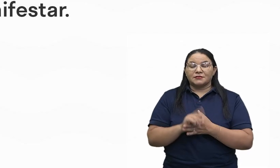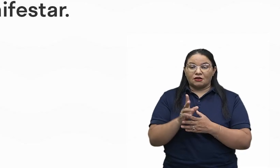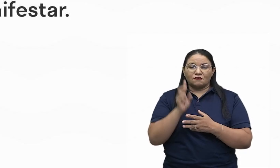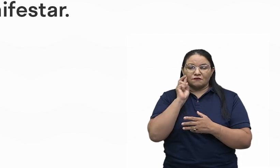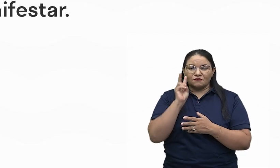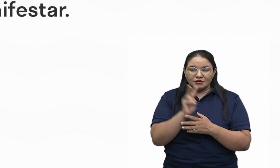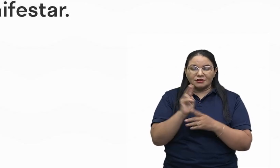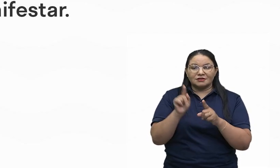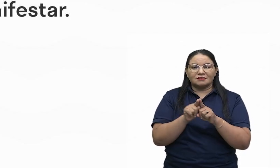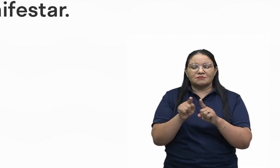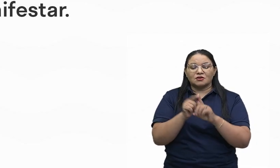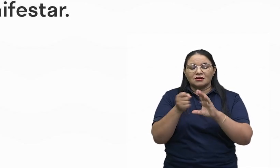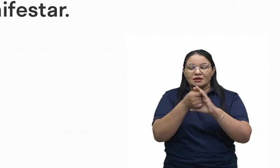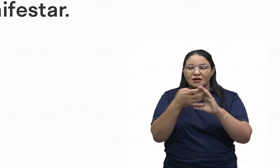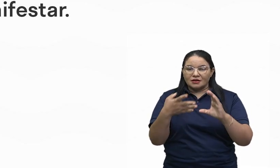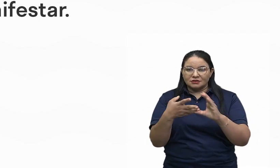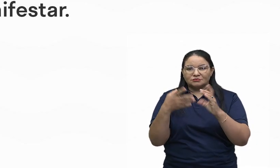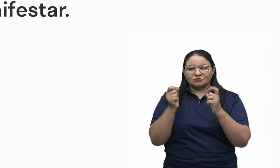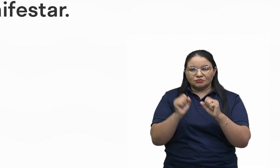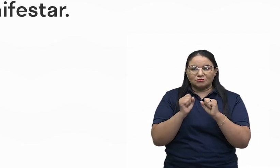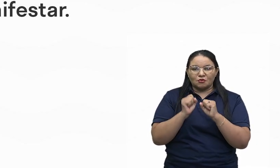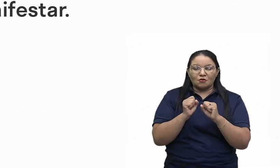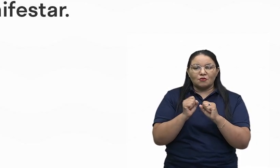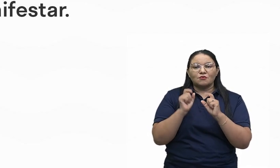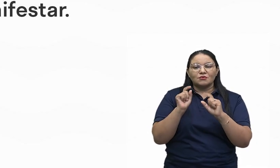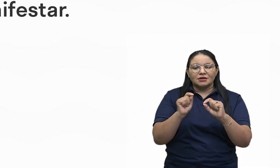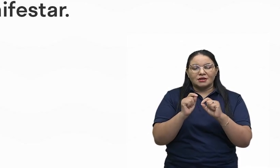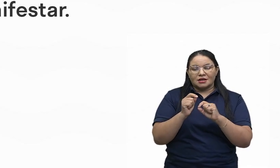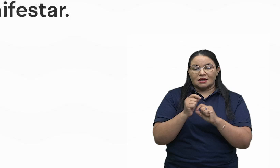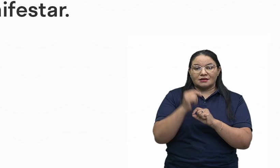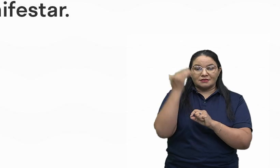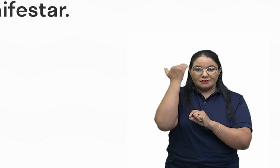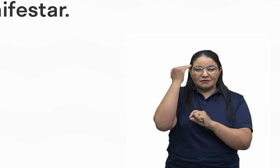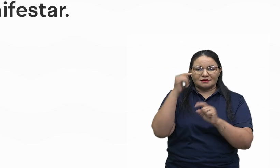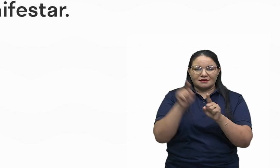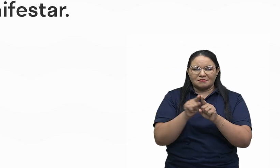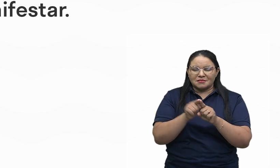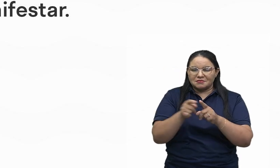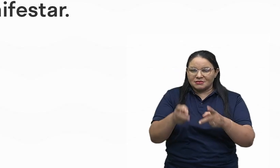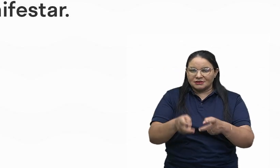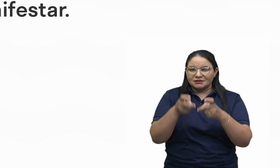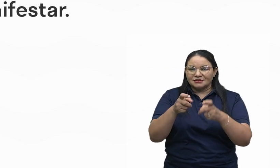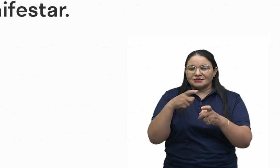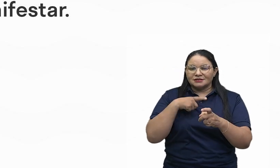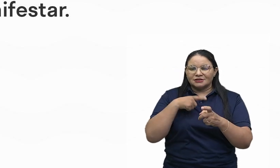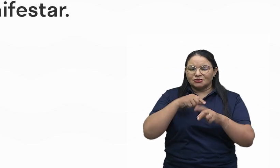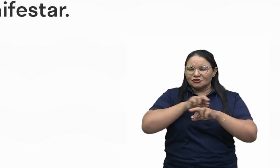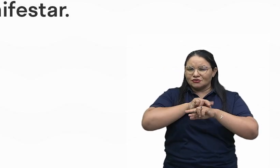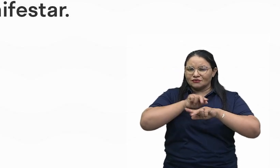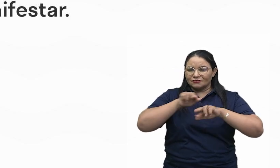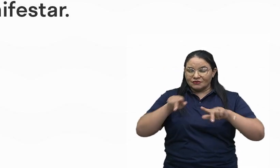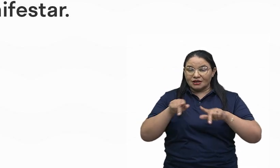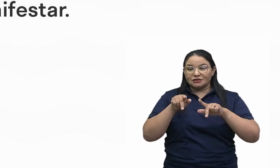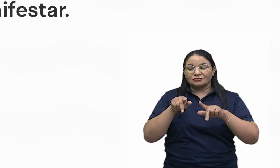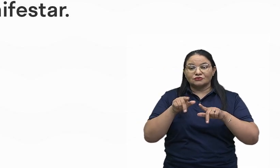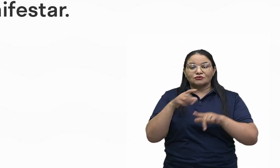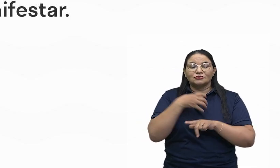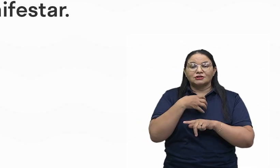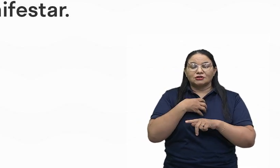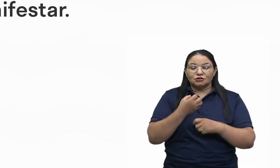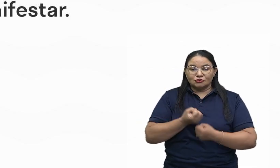características que podem ser compreendidas. Assim, vamos perceber que existe ali a questão de expressar, comunicar